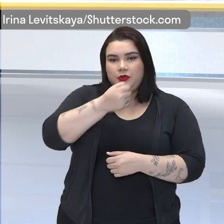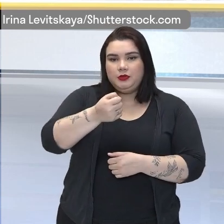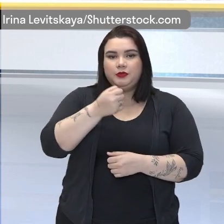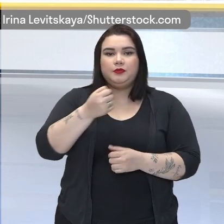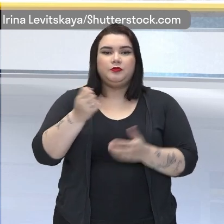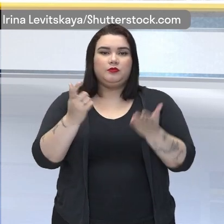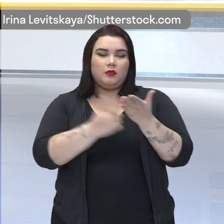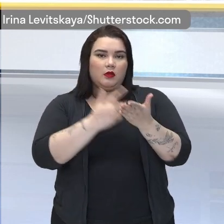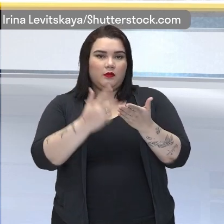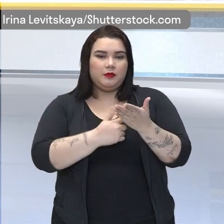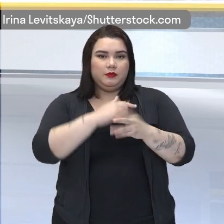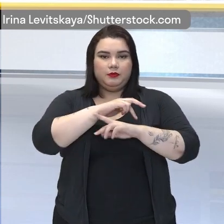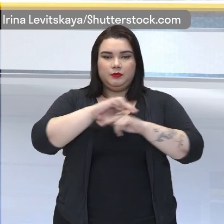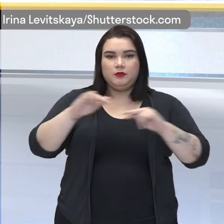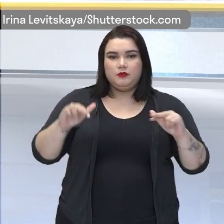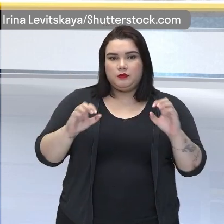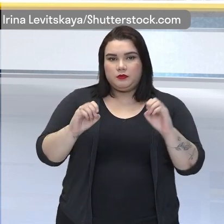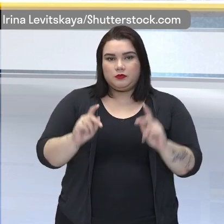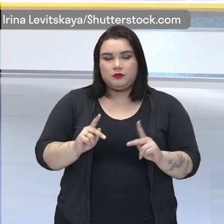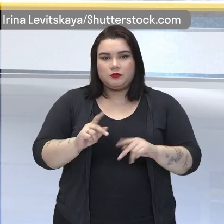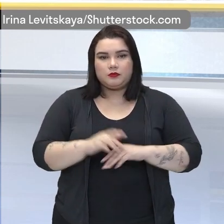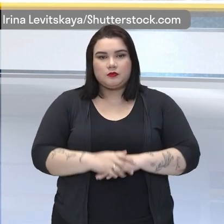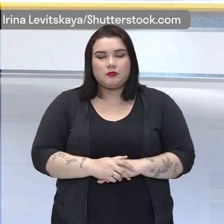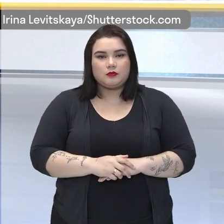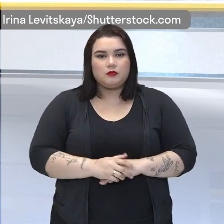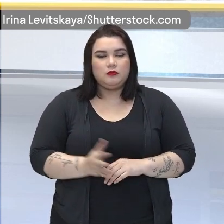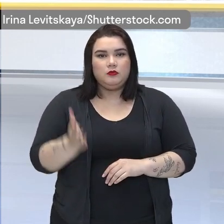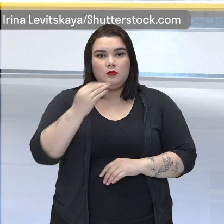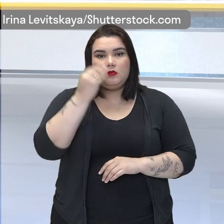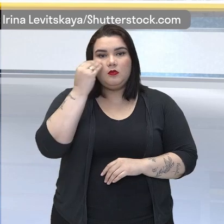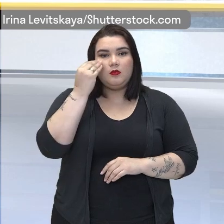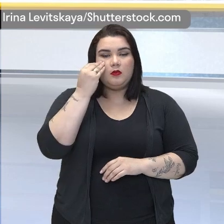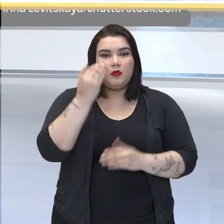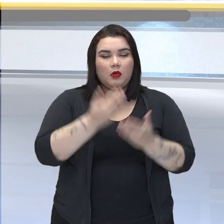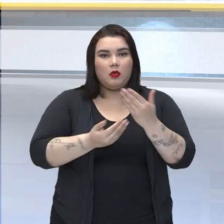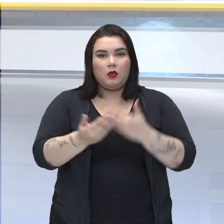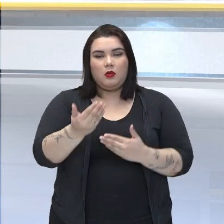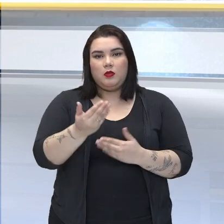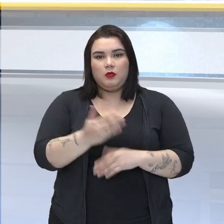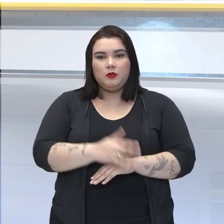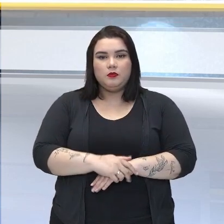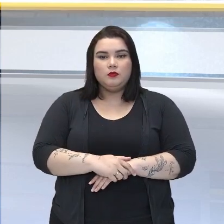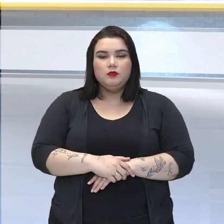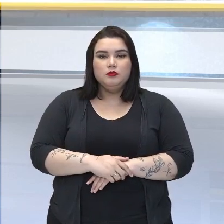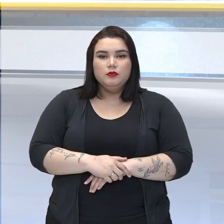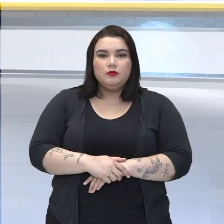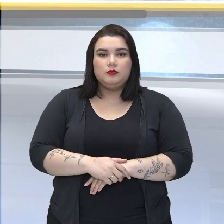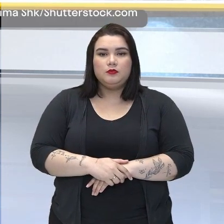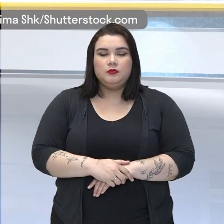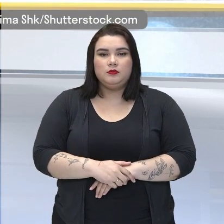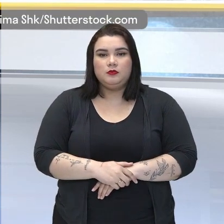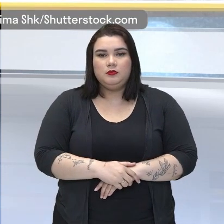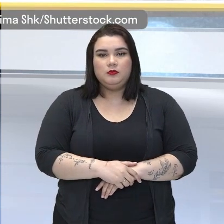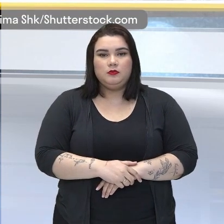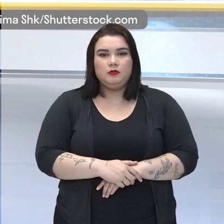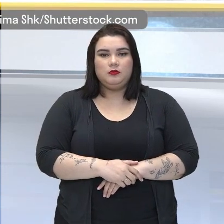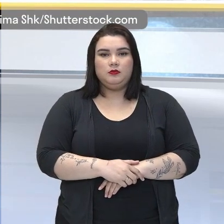uma revista, right? Então, vamos ver um pouquinho mais sobre o que nós temos sobre gêneros jornalísticos.